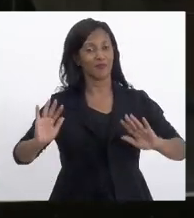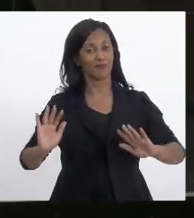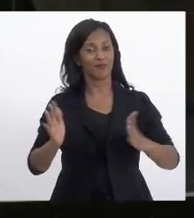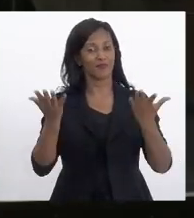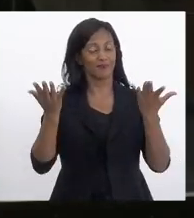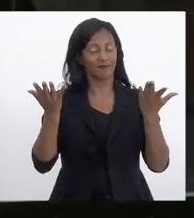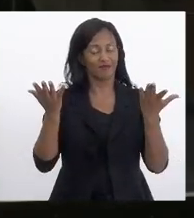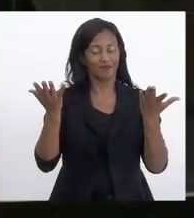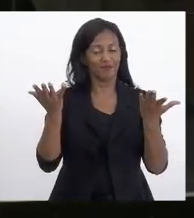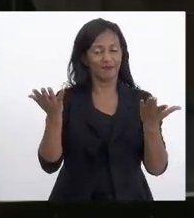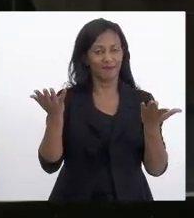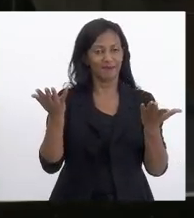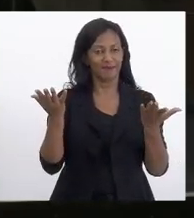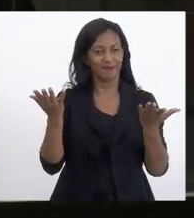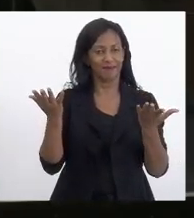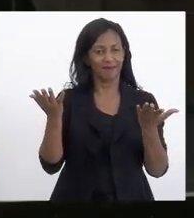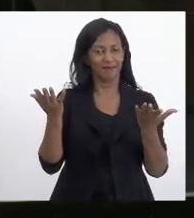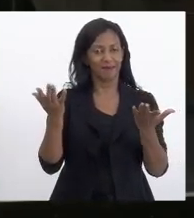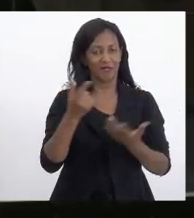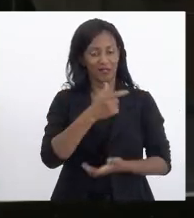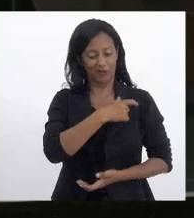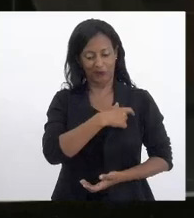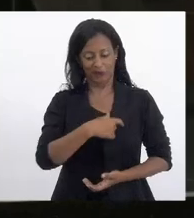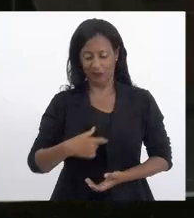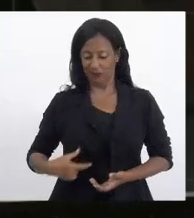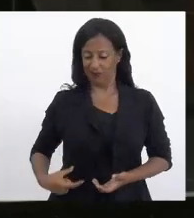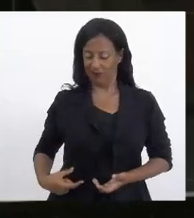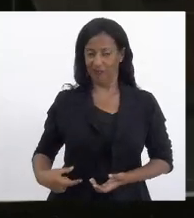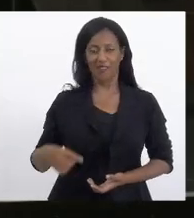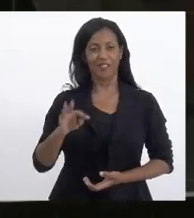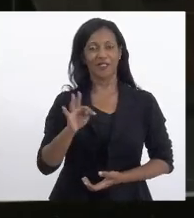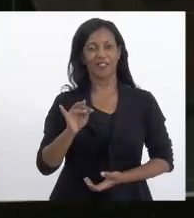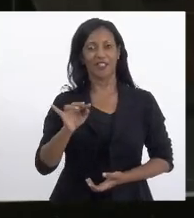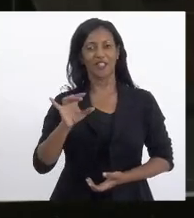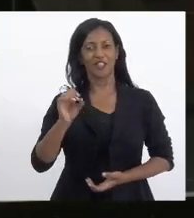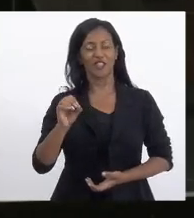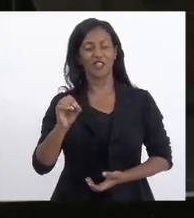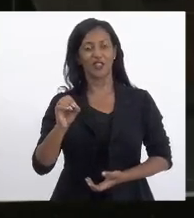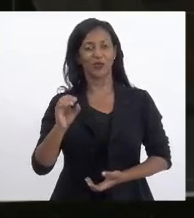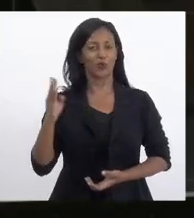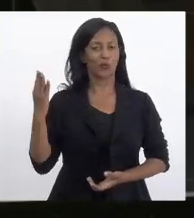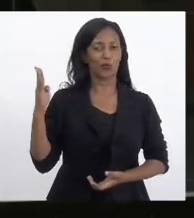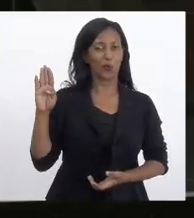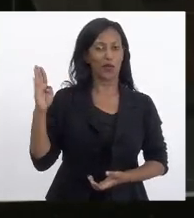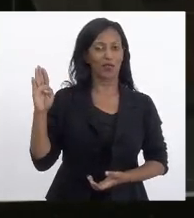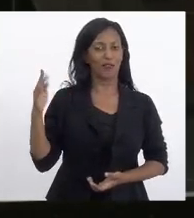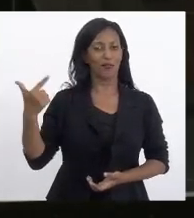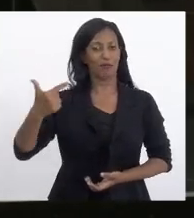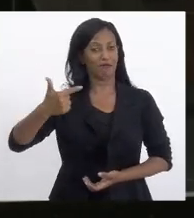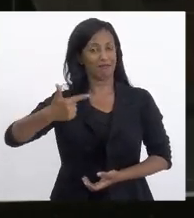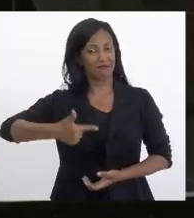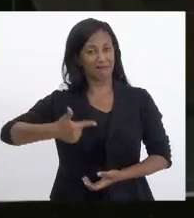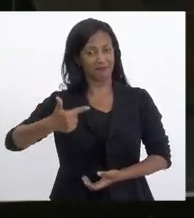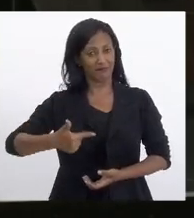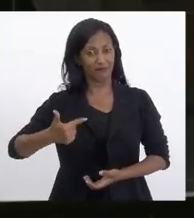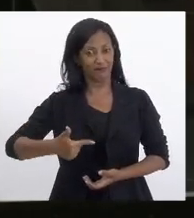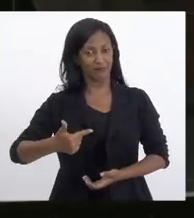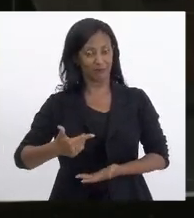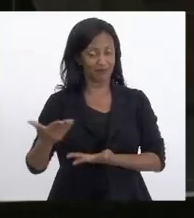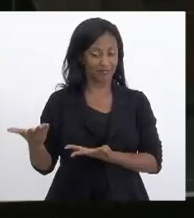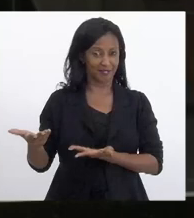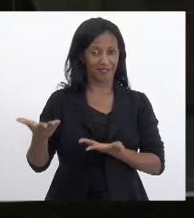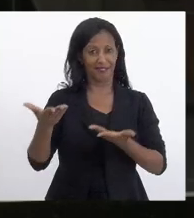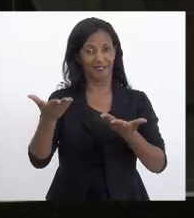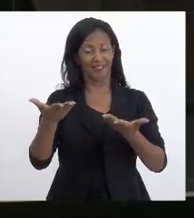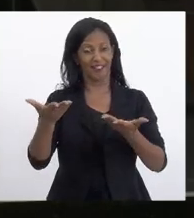comemorando o título do Botafogo da segunda divisão, que